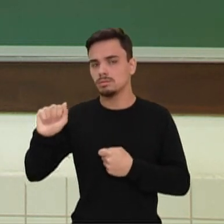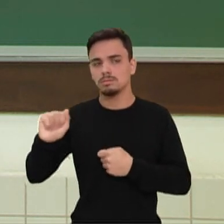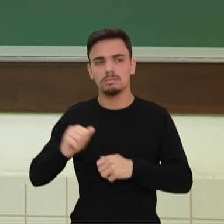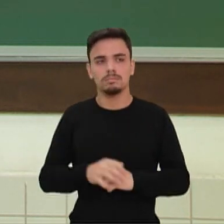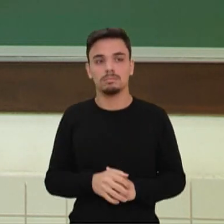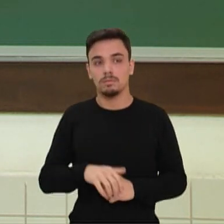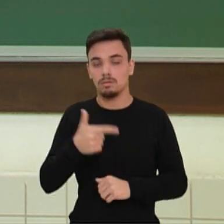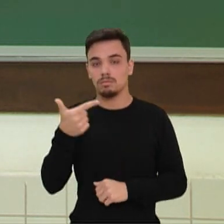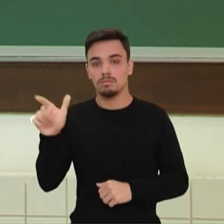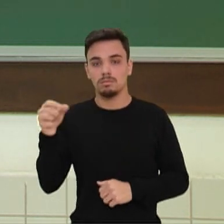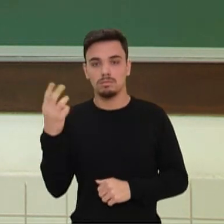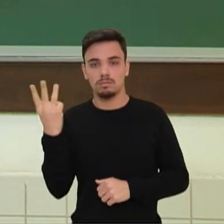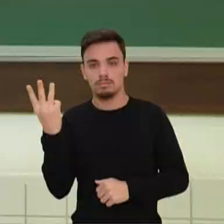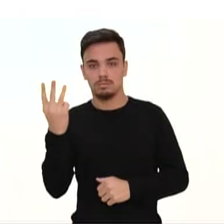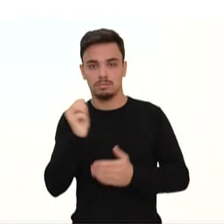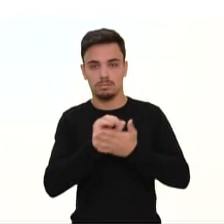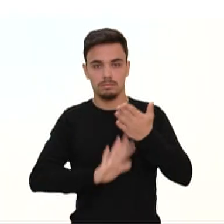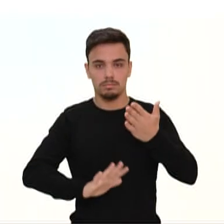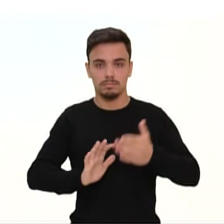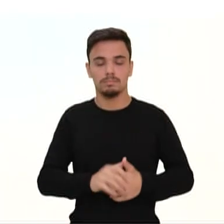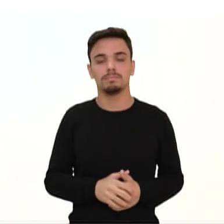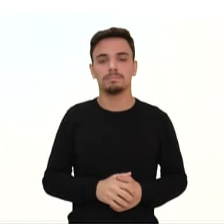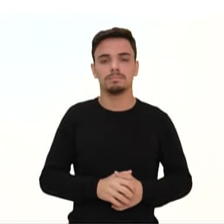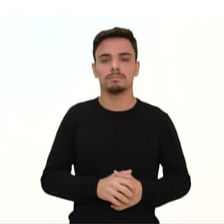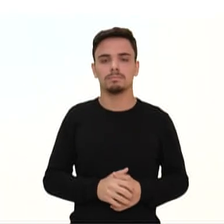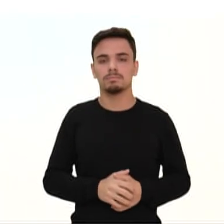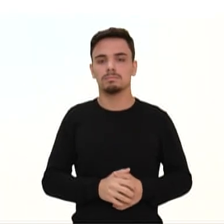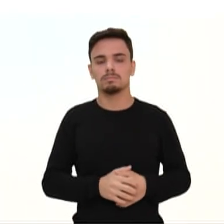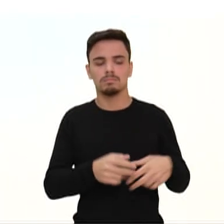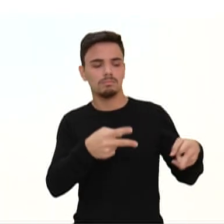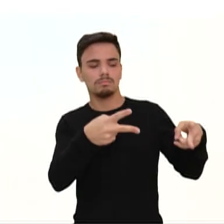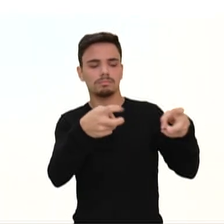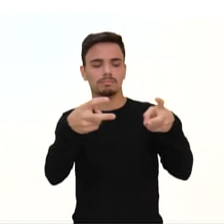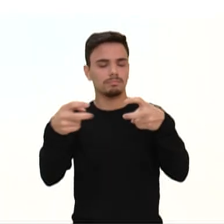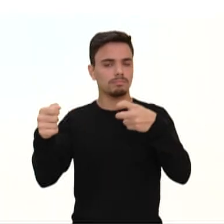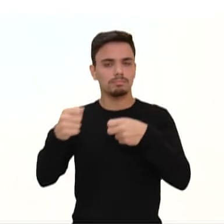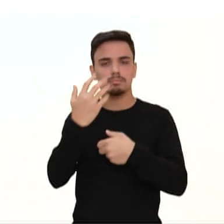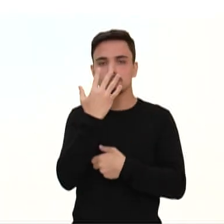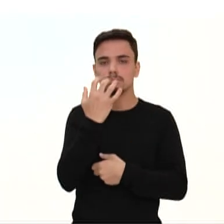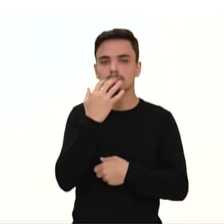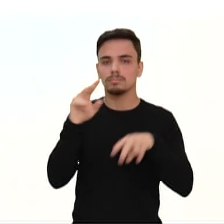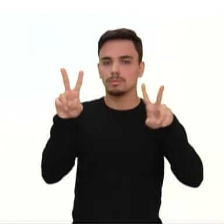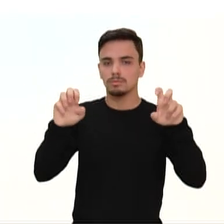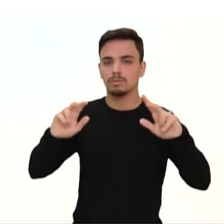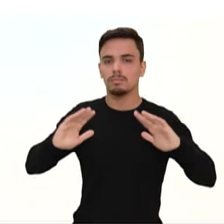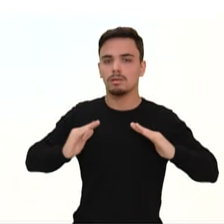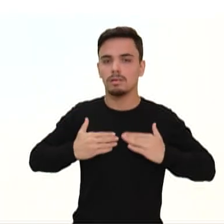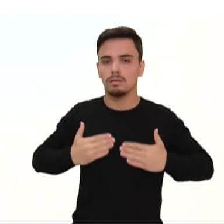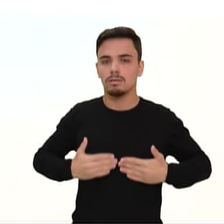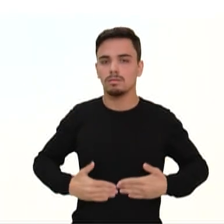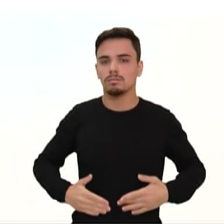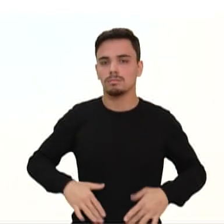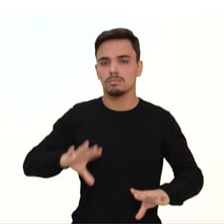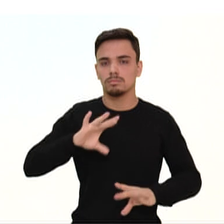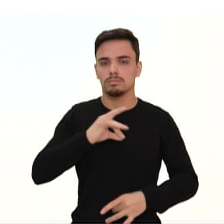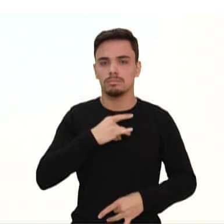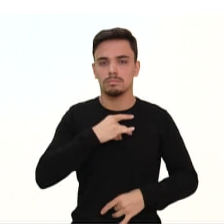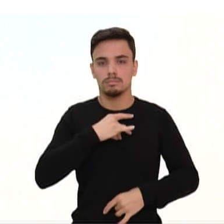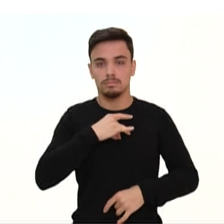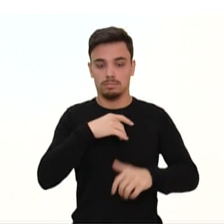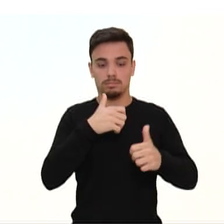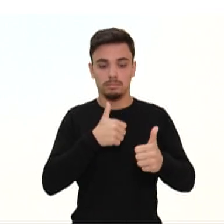temos um terceiro exercício. A visão de Nietzsche sobre a alma e o corpo aproxima-se